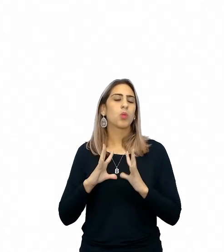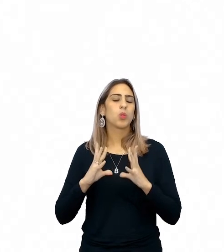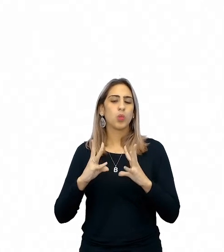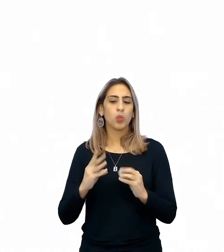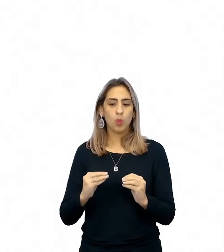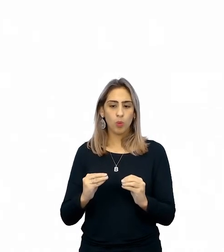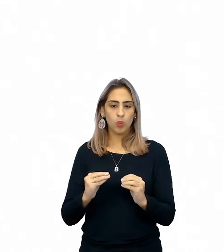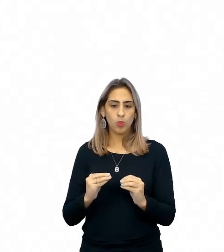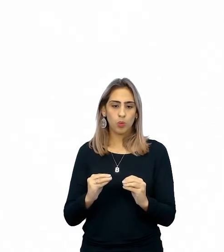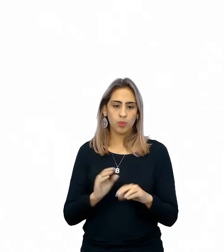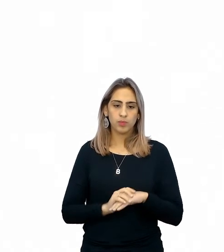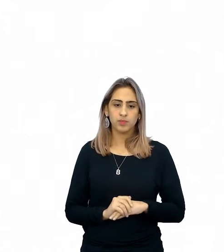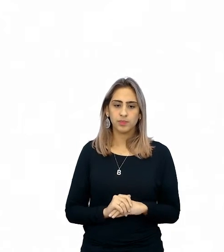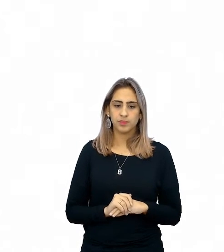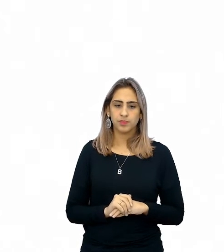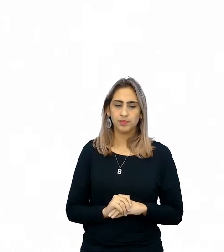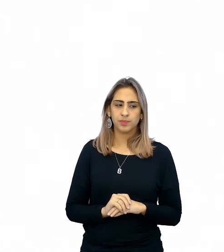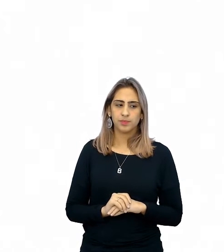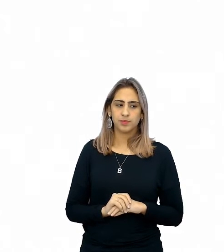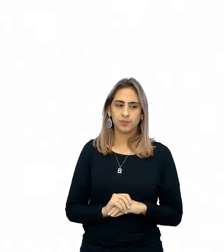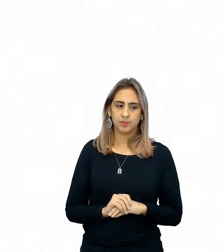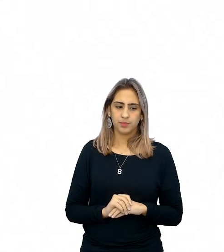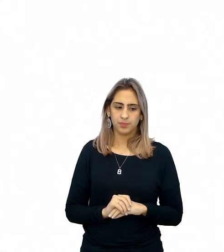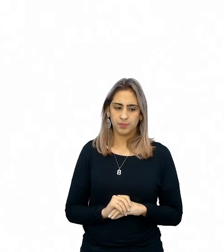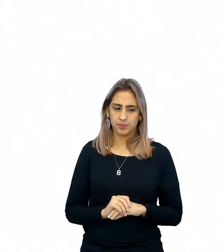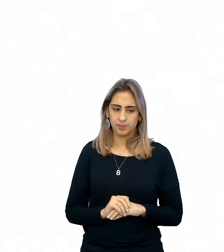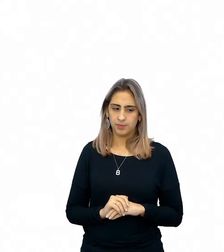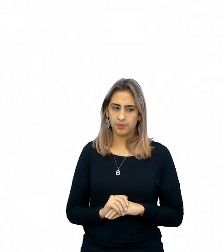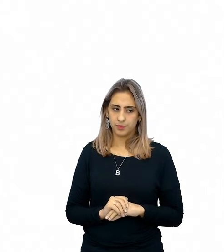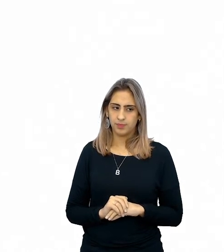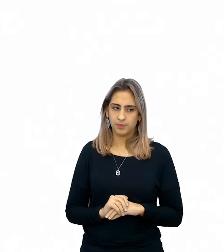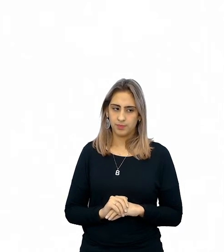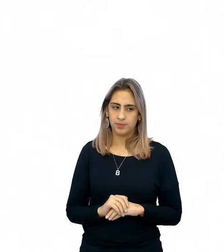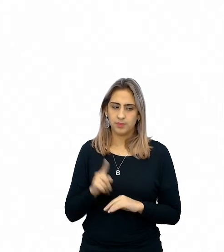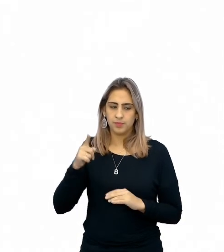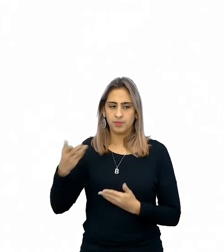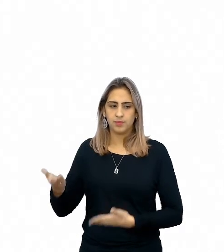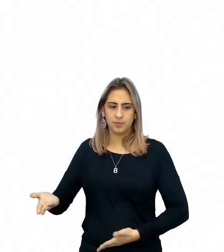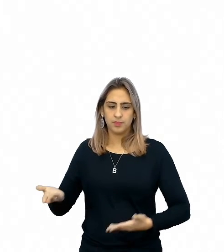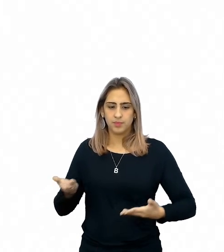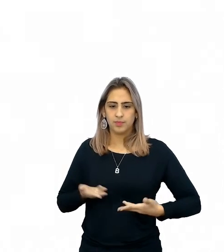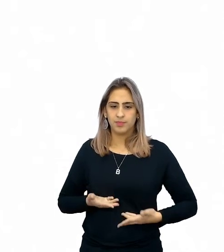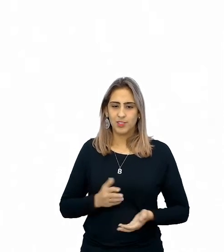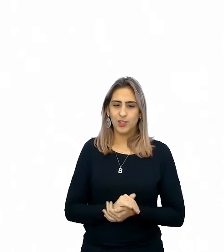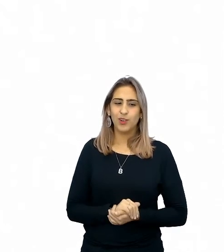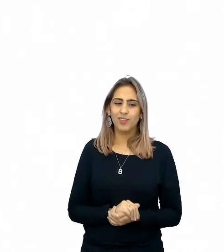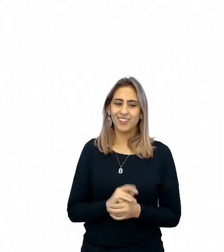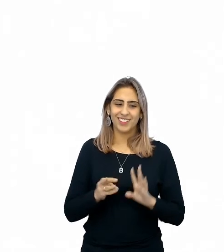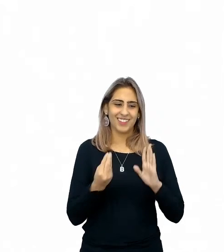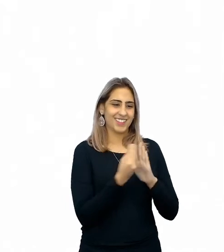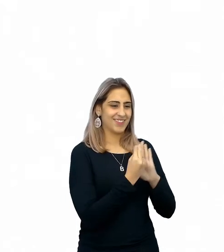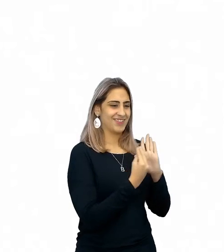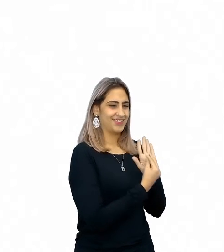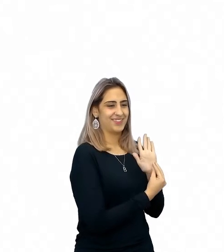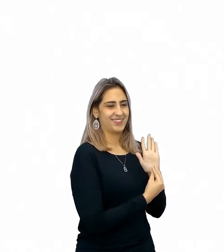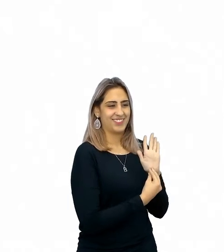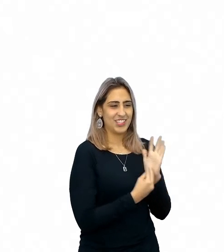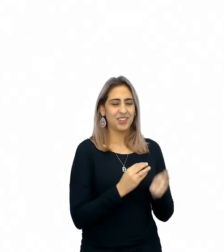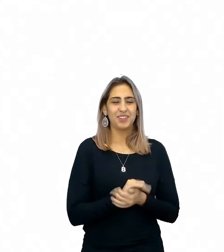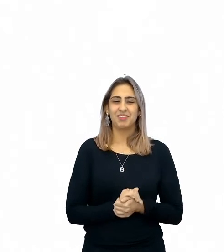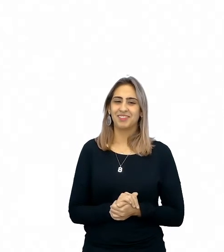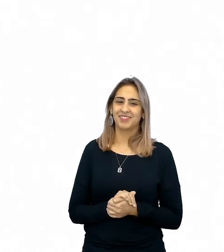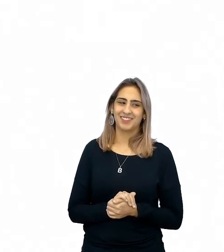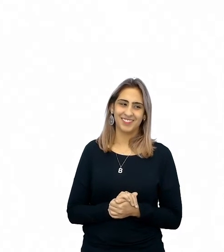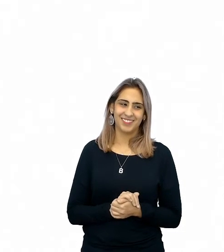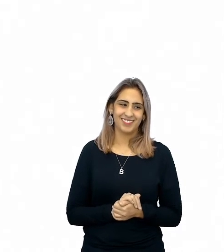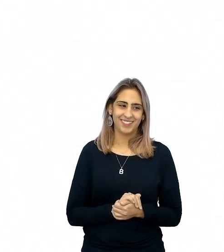é aquele todo, né, que ele vai trazer o quê? Ele vai trazer os números inteiros. Então, do 0 ao 1, eu vou ter esse inteiro, do 1